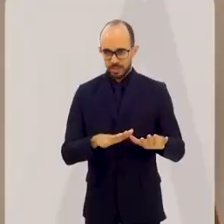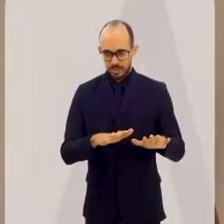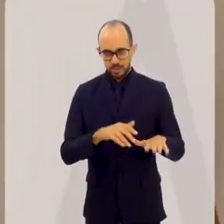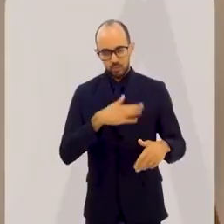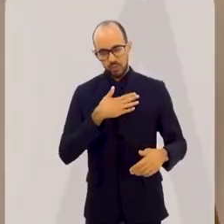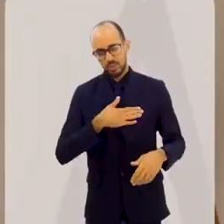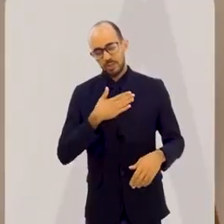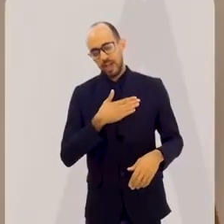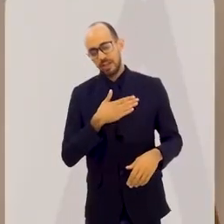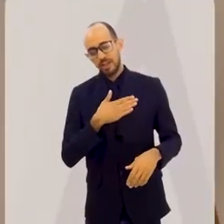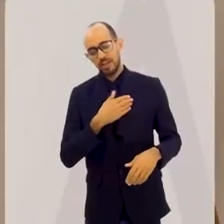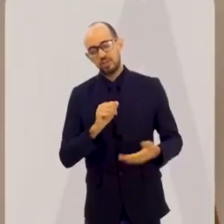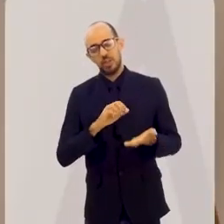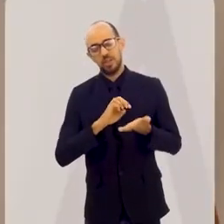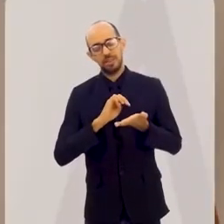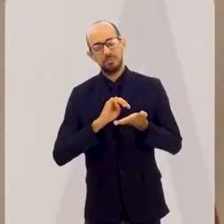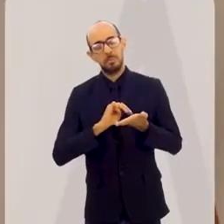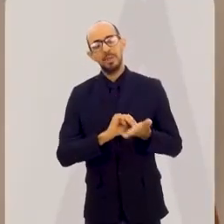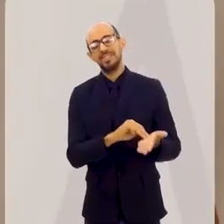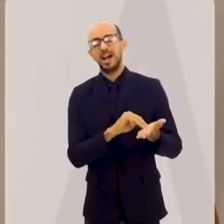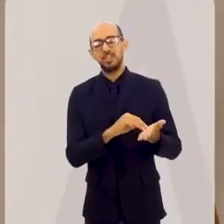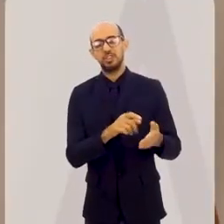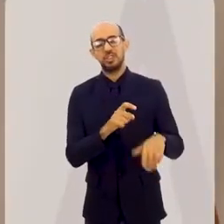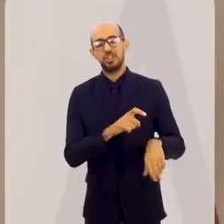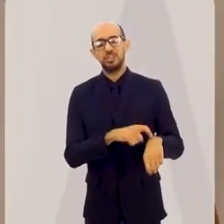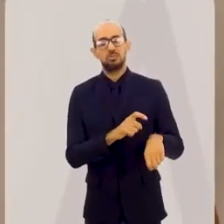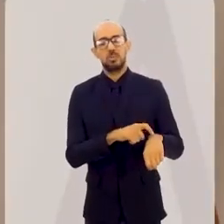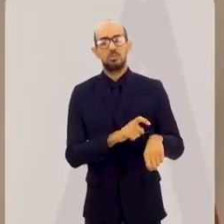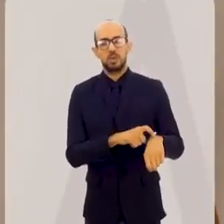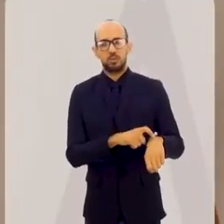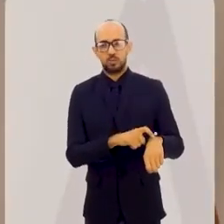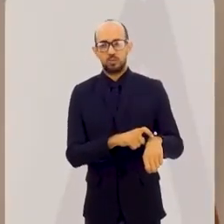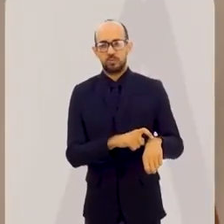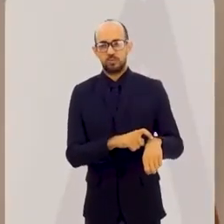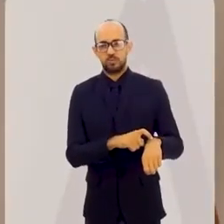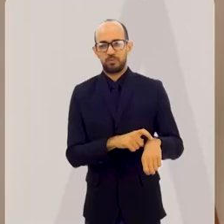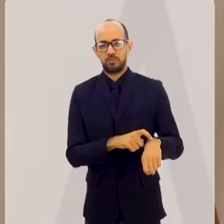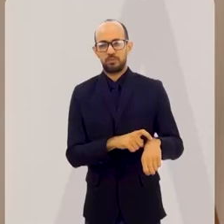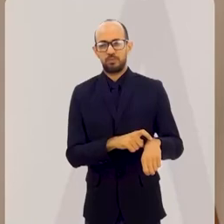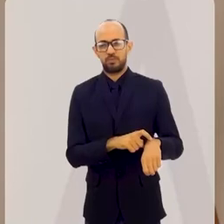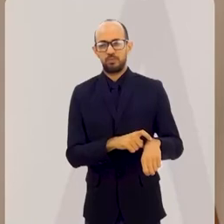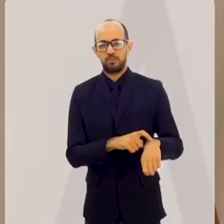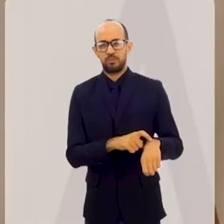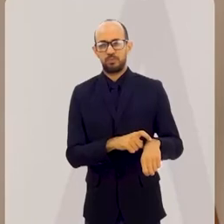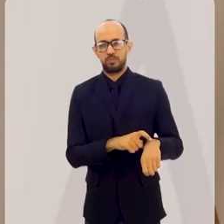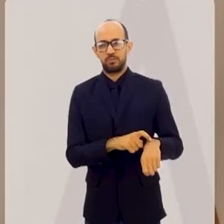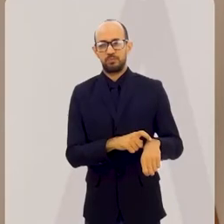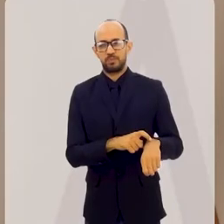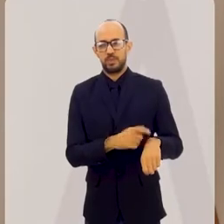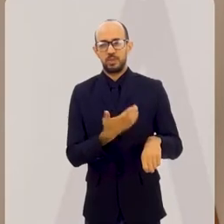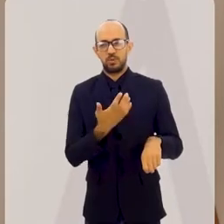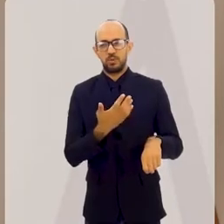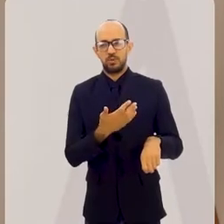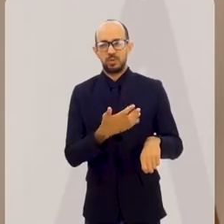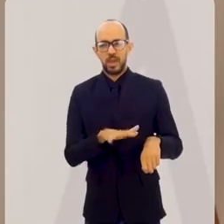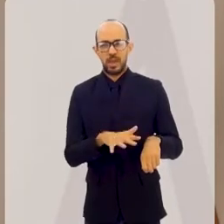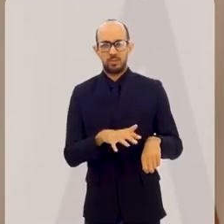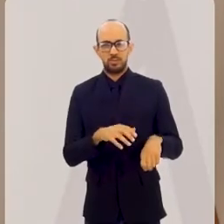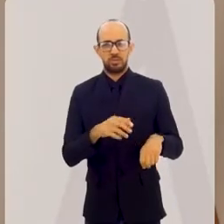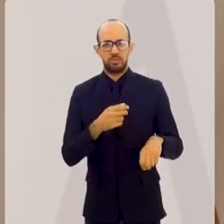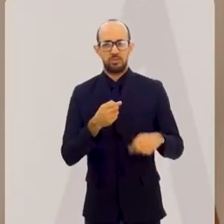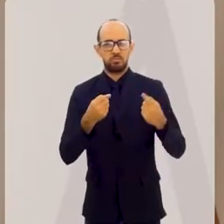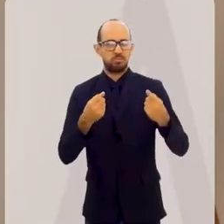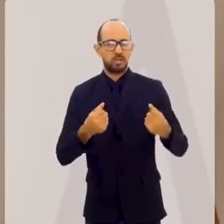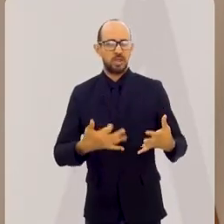mas eu gostaria que você deixasse uma mensagem nesse momento é um momento não quero entrar